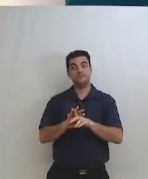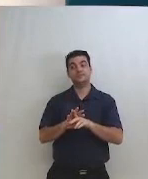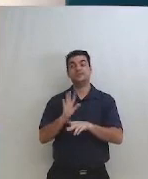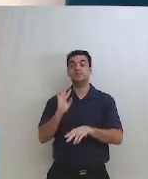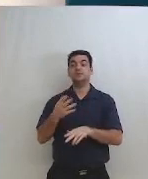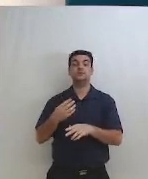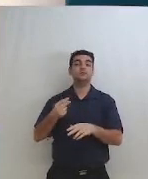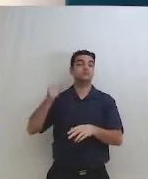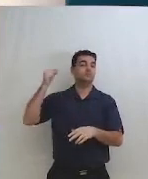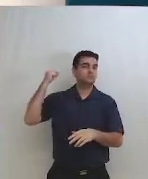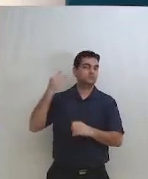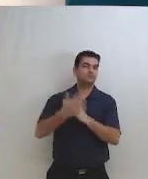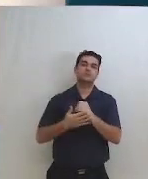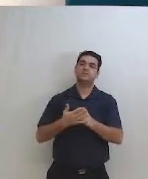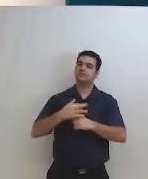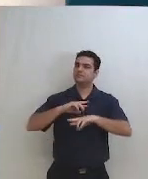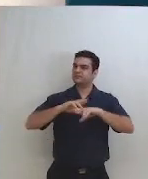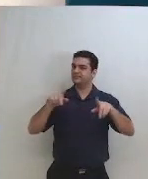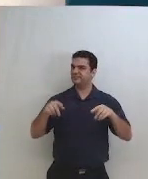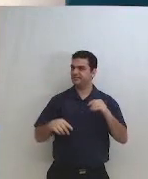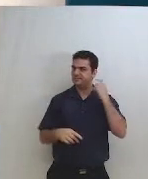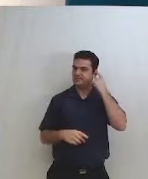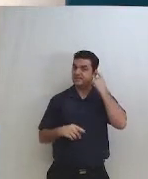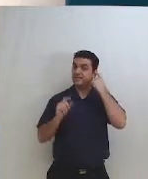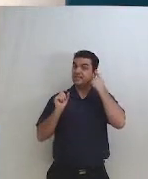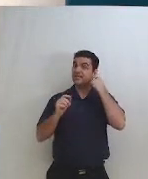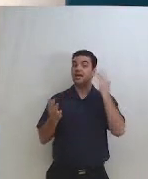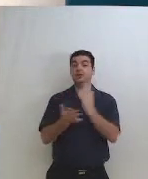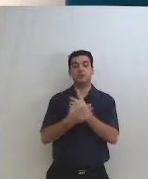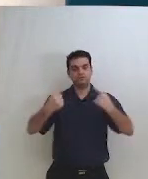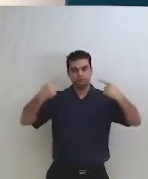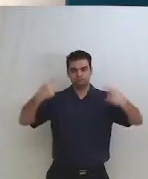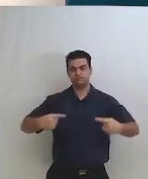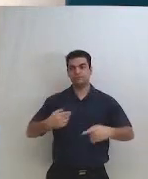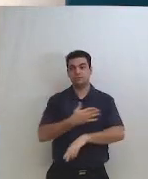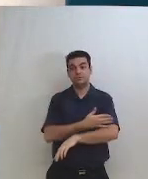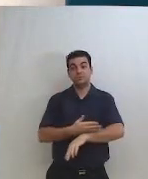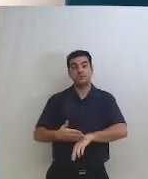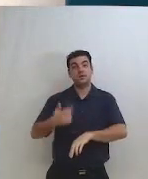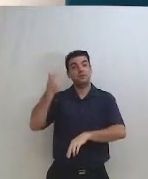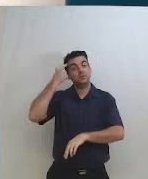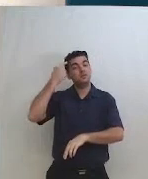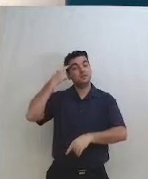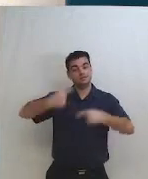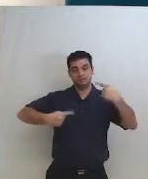precedentes, inclusive a divergência jurisprudencial pela linha AC que foi trazida.